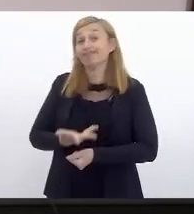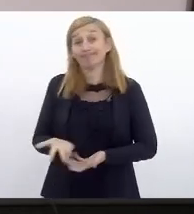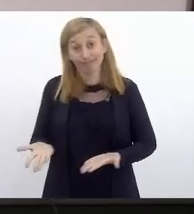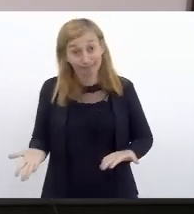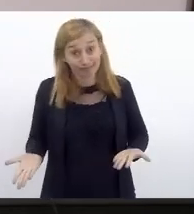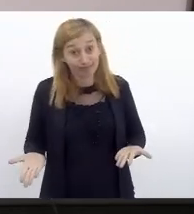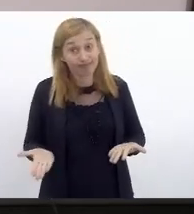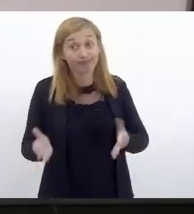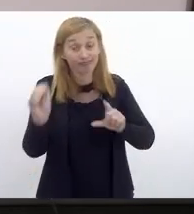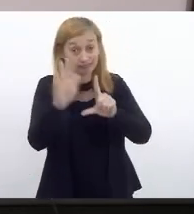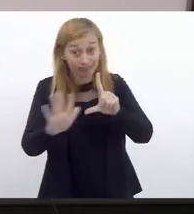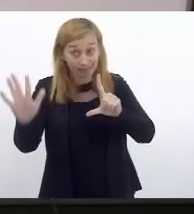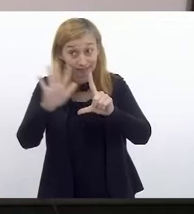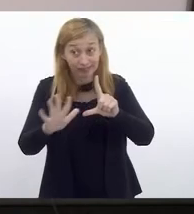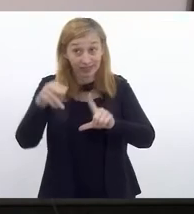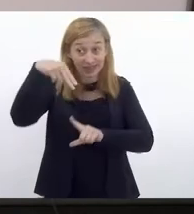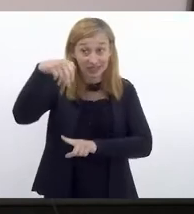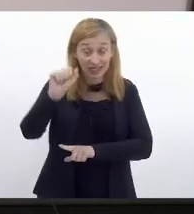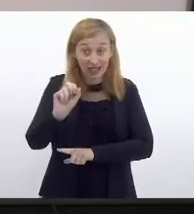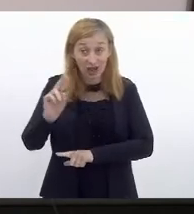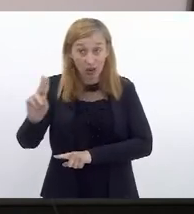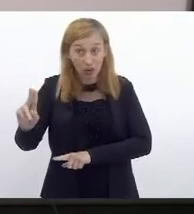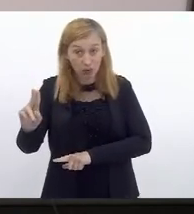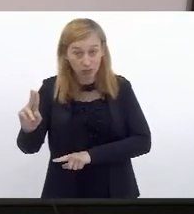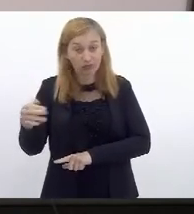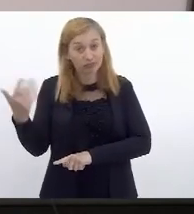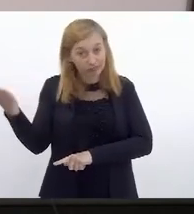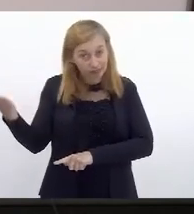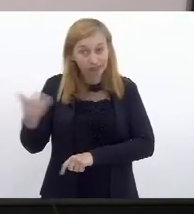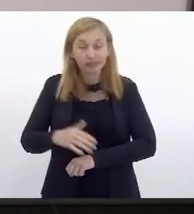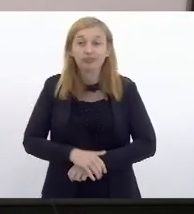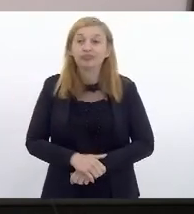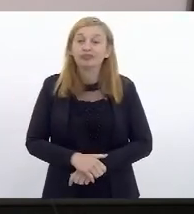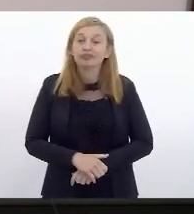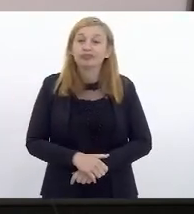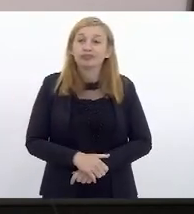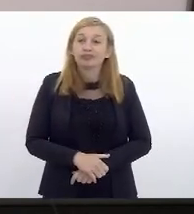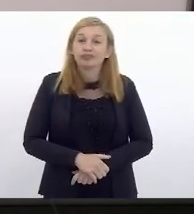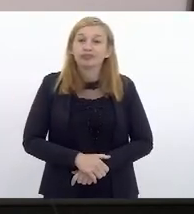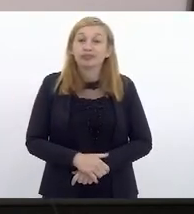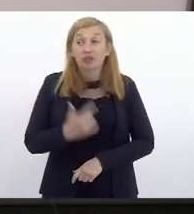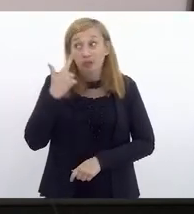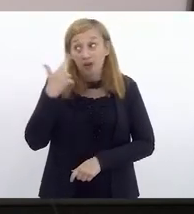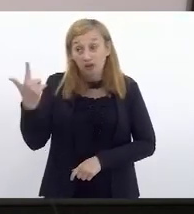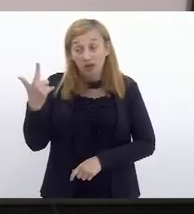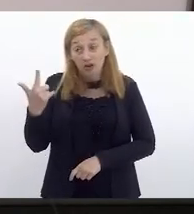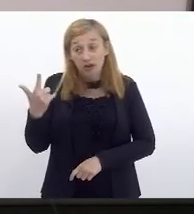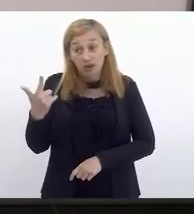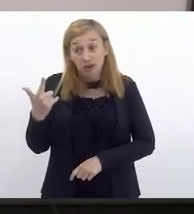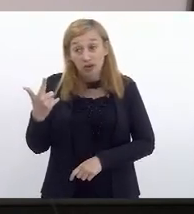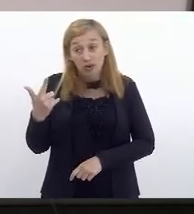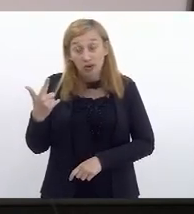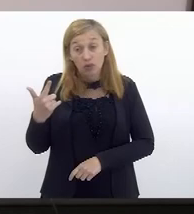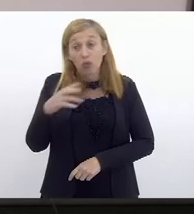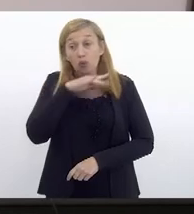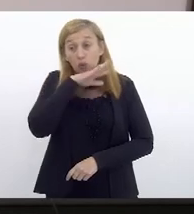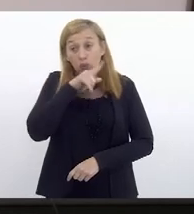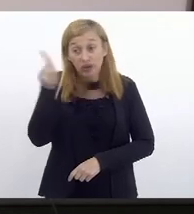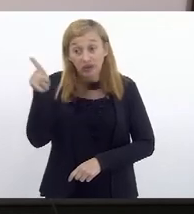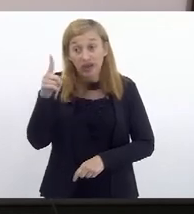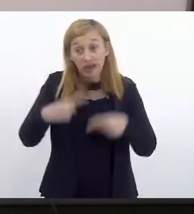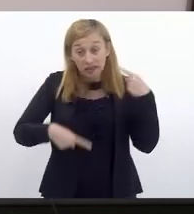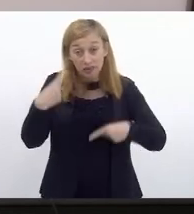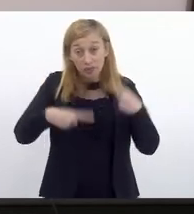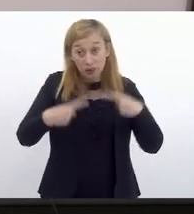Está na plataforma Now, facílimo. Vai ver o desastre que é essa